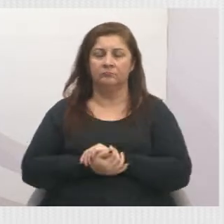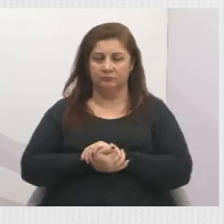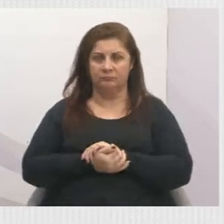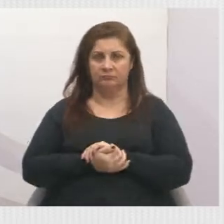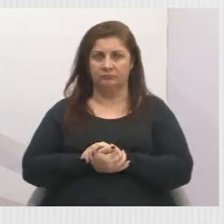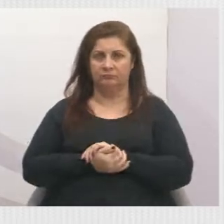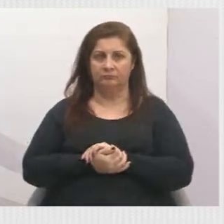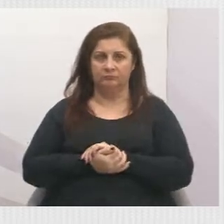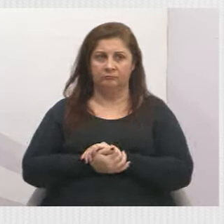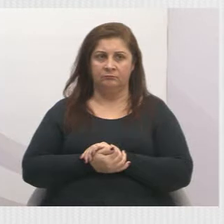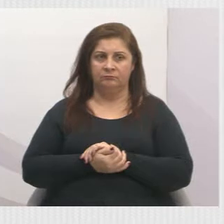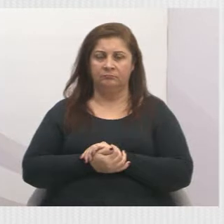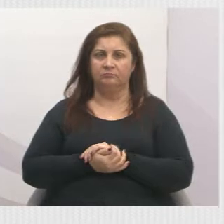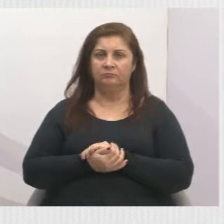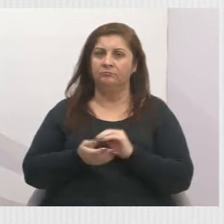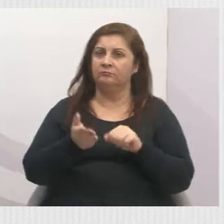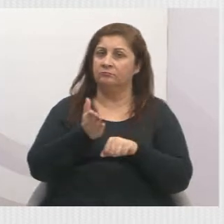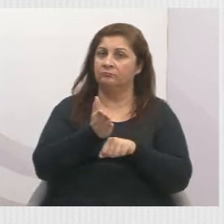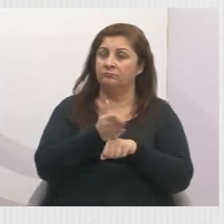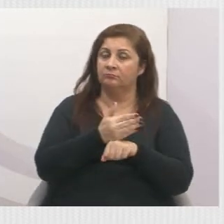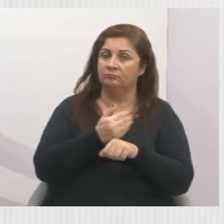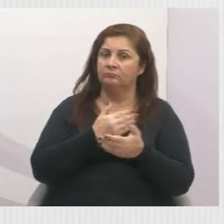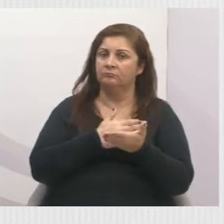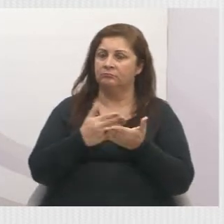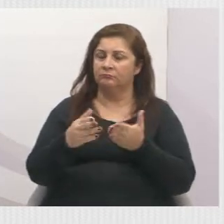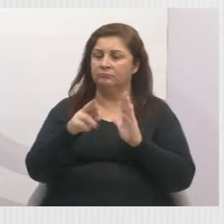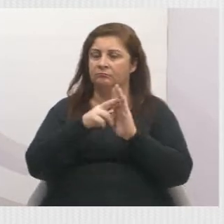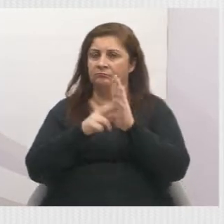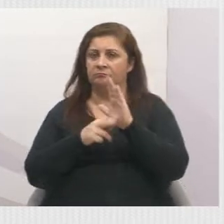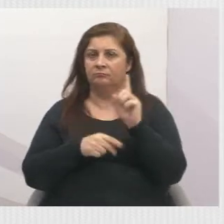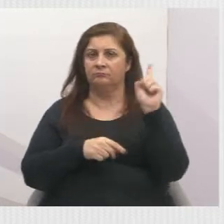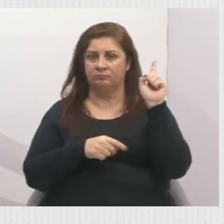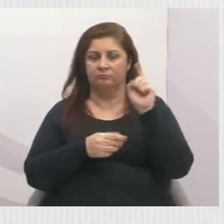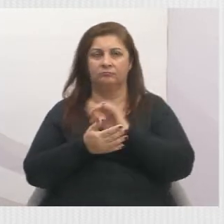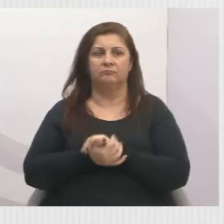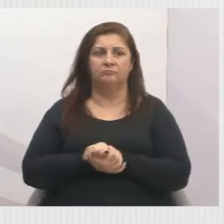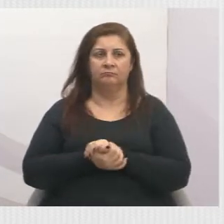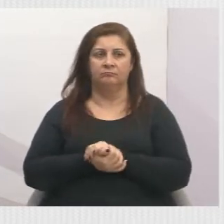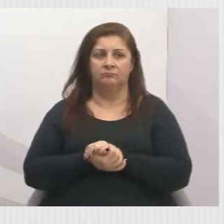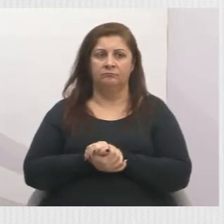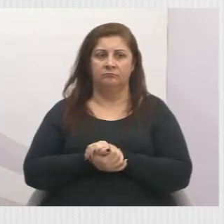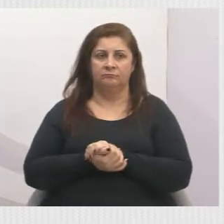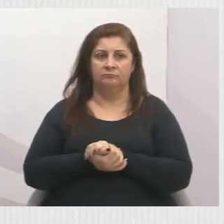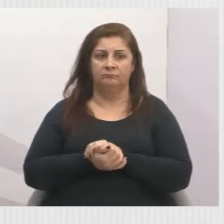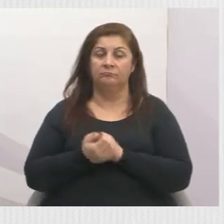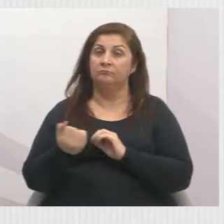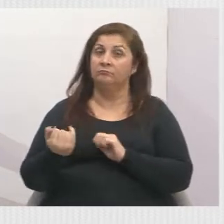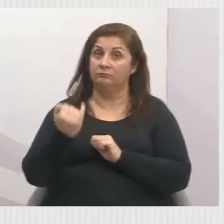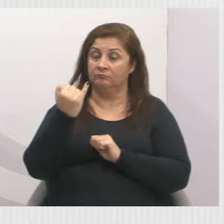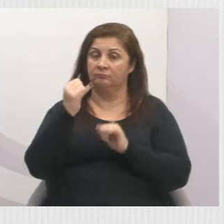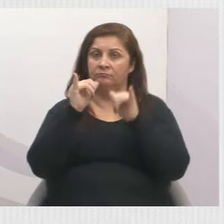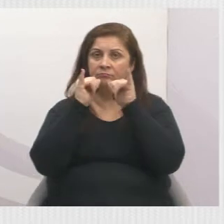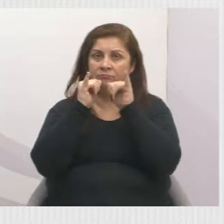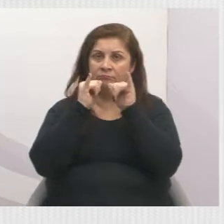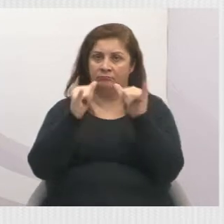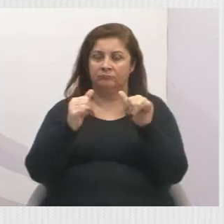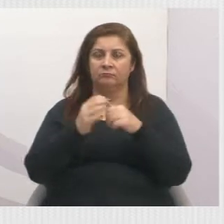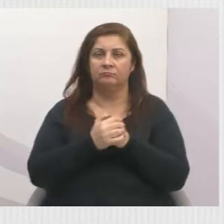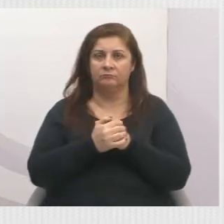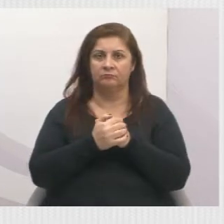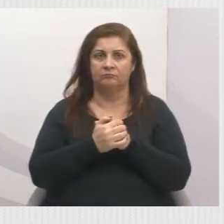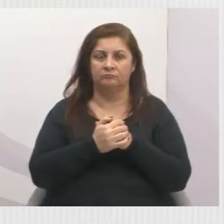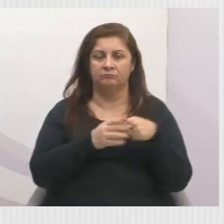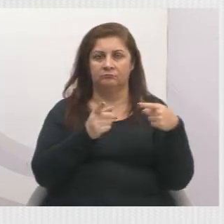regras de transição entrarem em vigor e serem aplicadas. Então, aqui há 3 importantes recados. O primeiro é